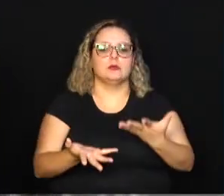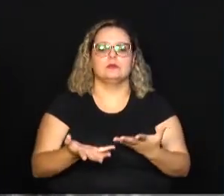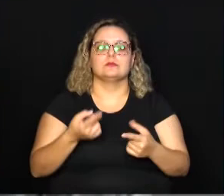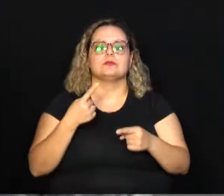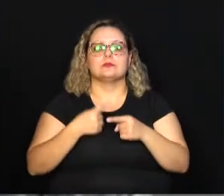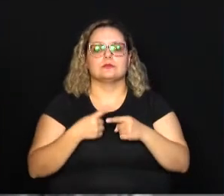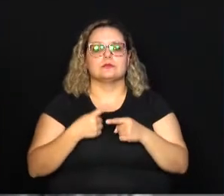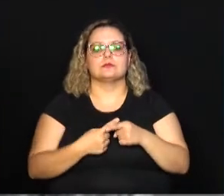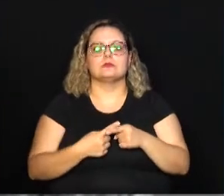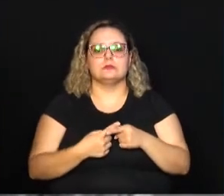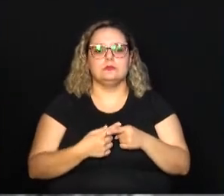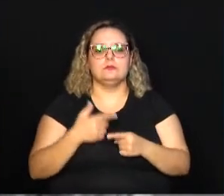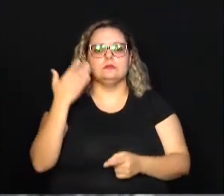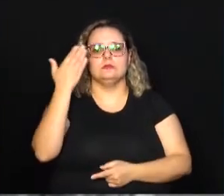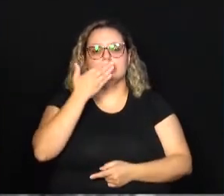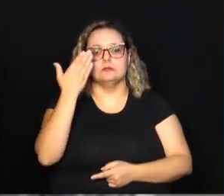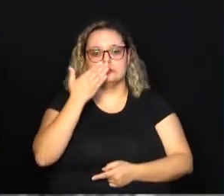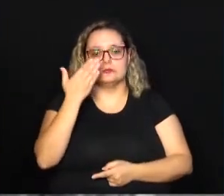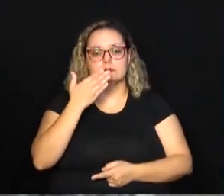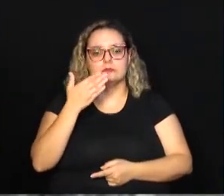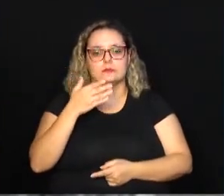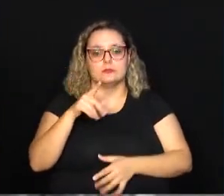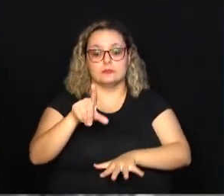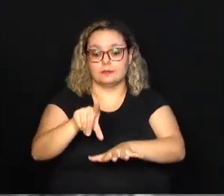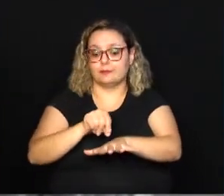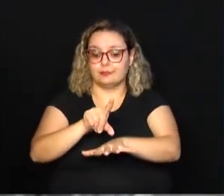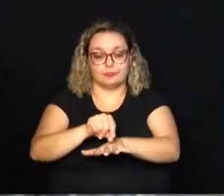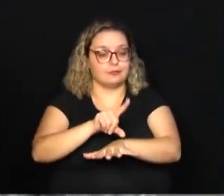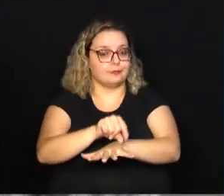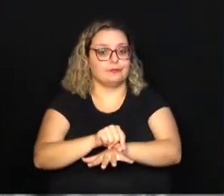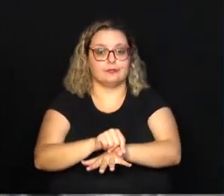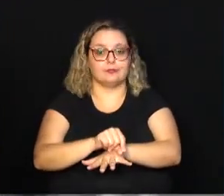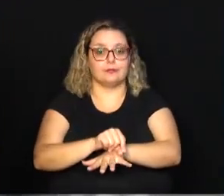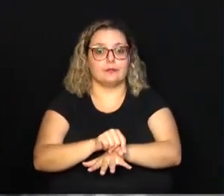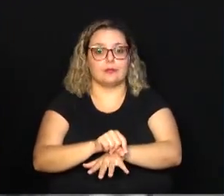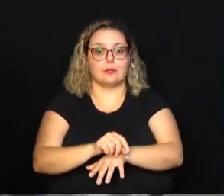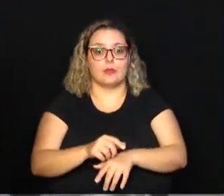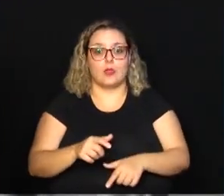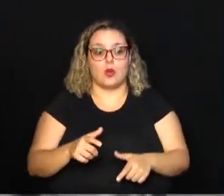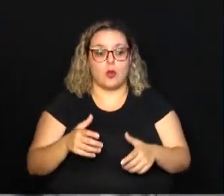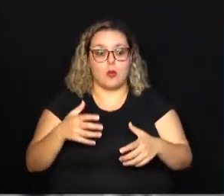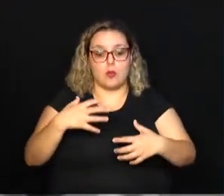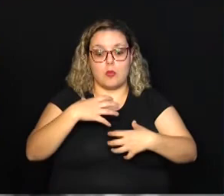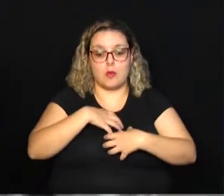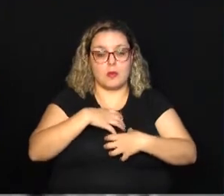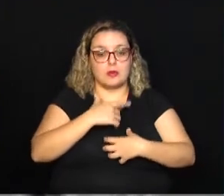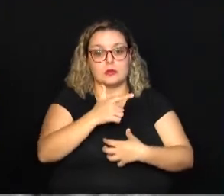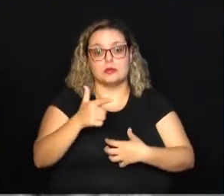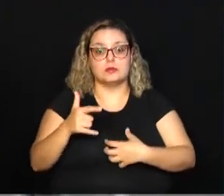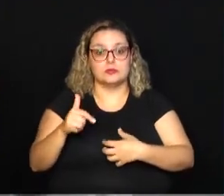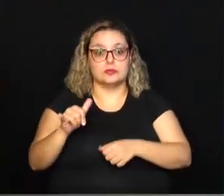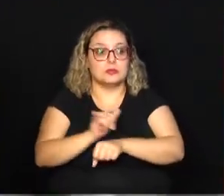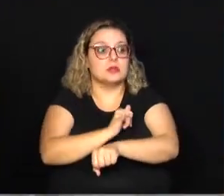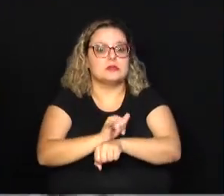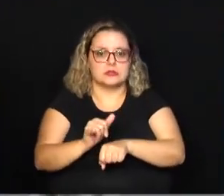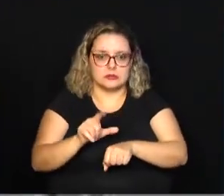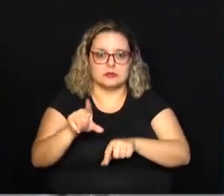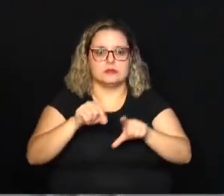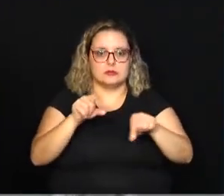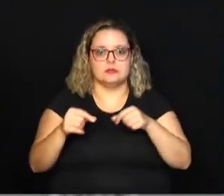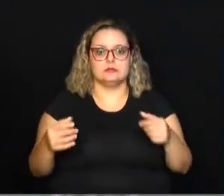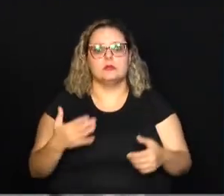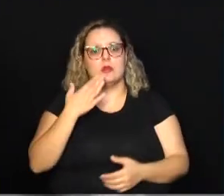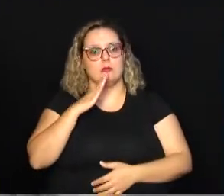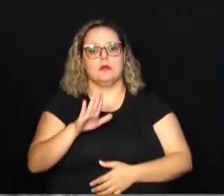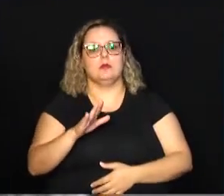porque não vejo, eu acho que o caminho está levando a gente a uma situação que não tem muita saída. E eu prometo que eu encerro por